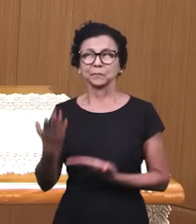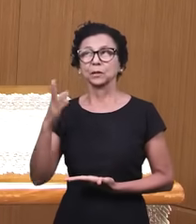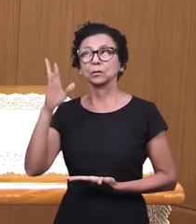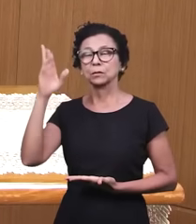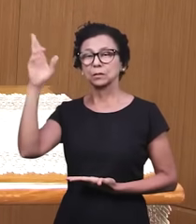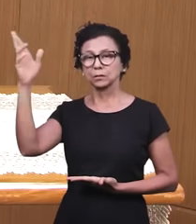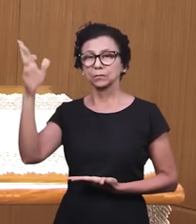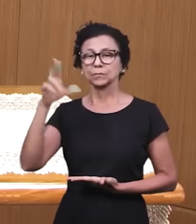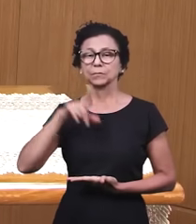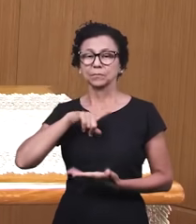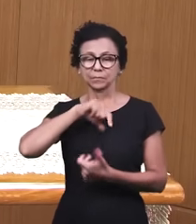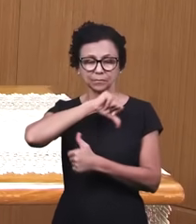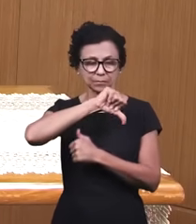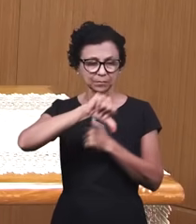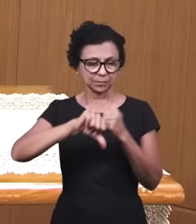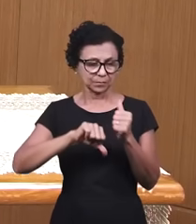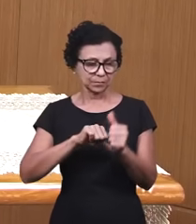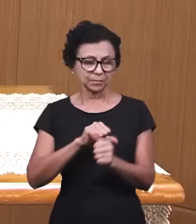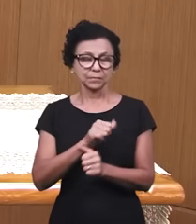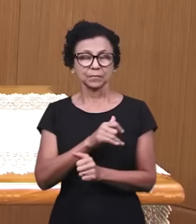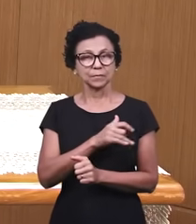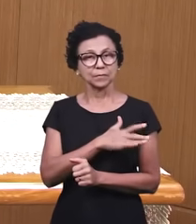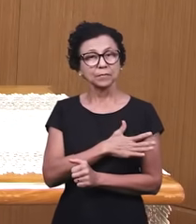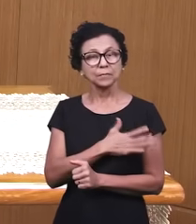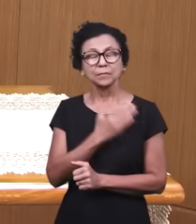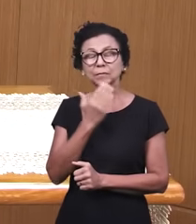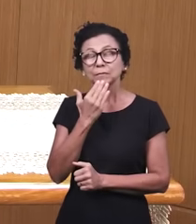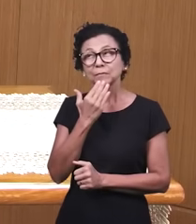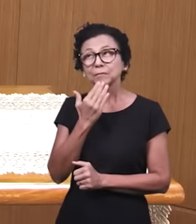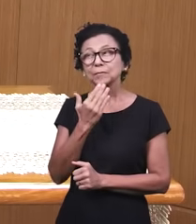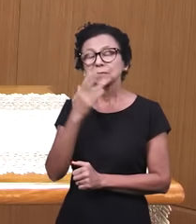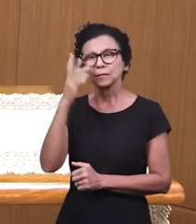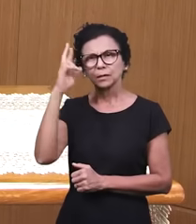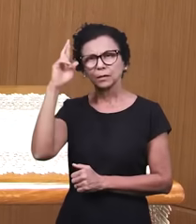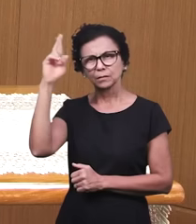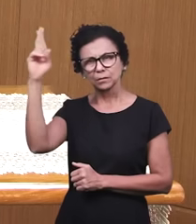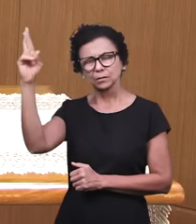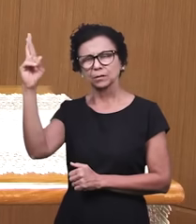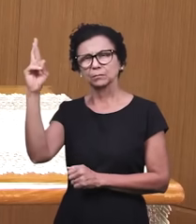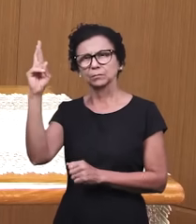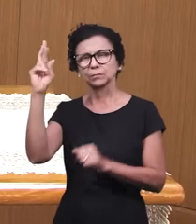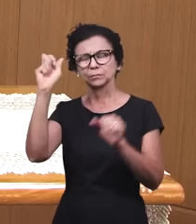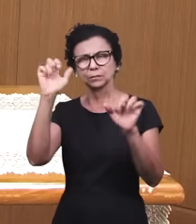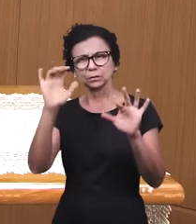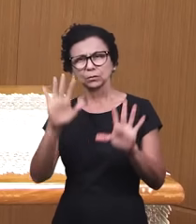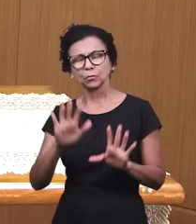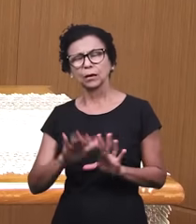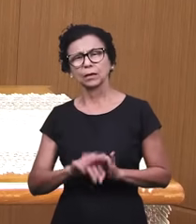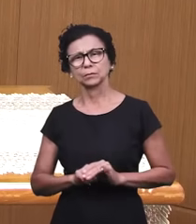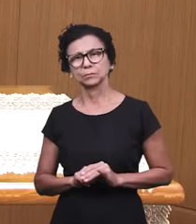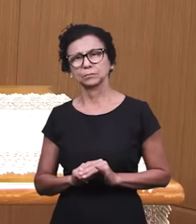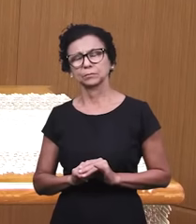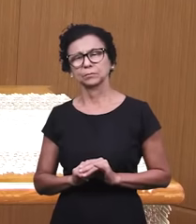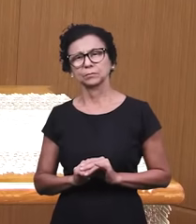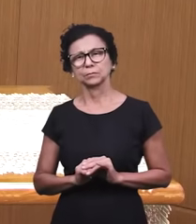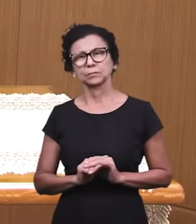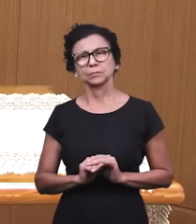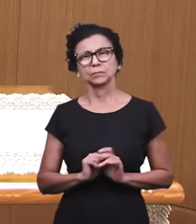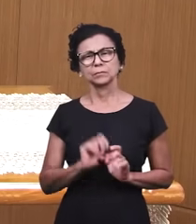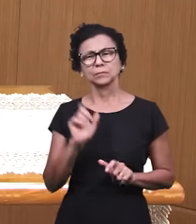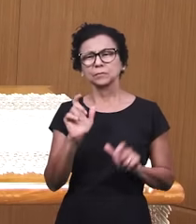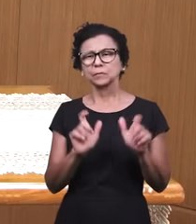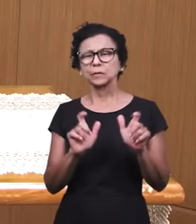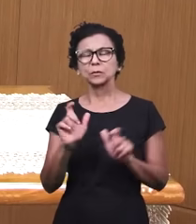suas vidas transformadas, ó Deus. Nós te bendizemos e pedimos que o Senhor venha abençoar todos aqueles, ó Deus,